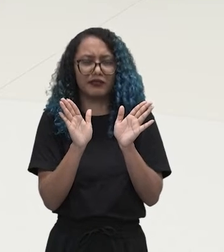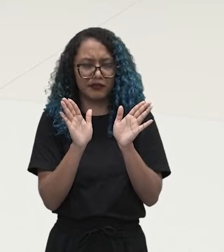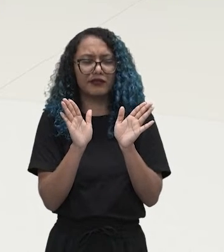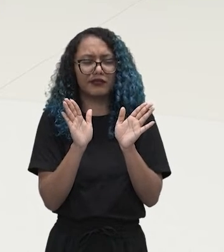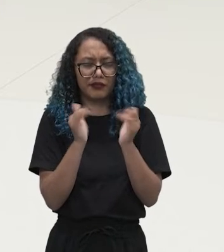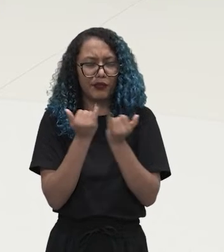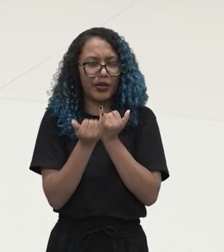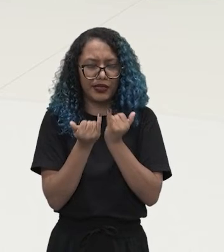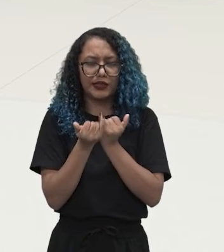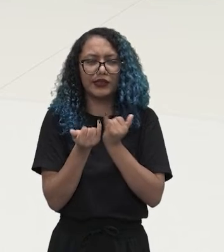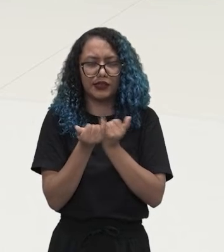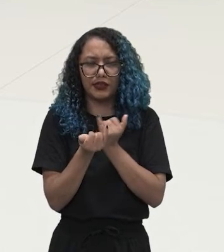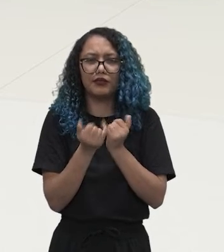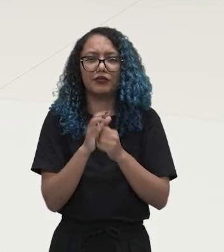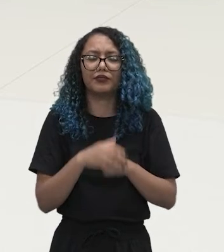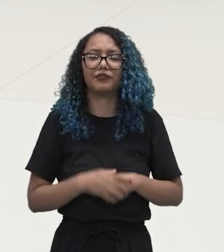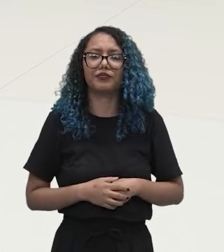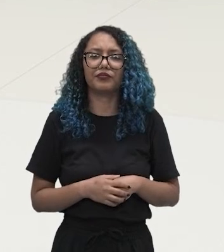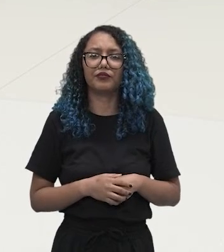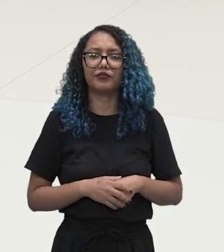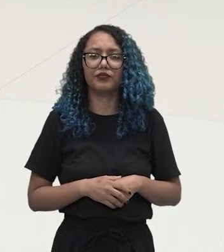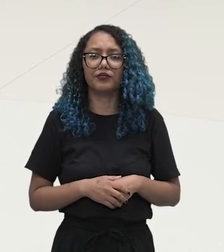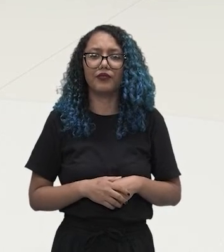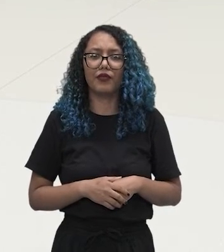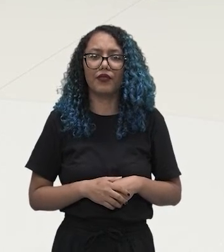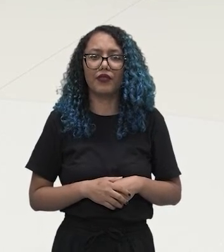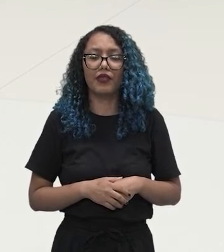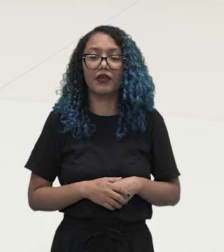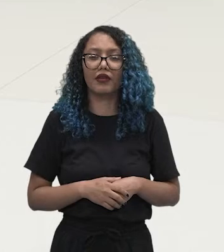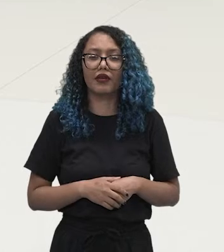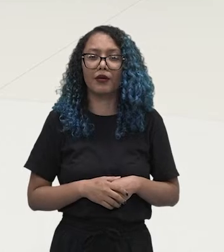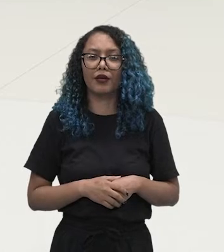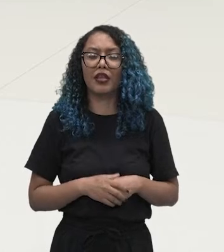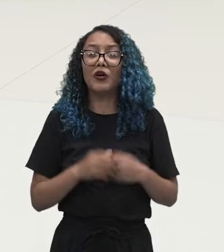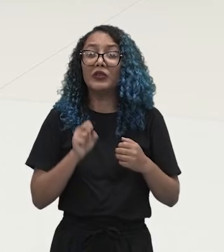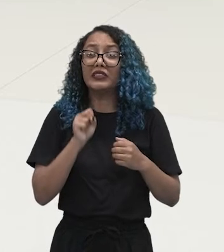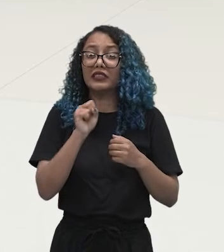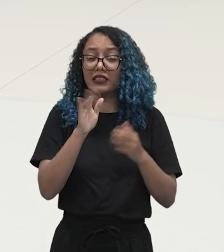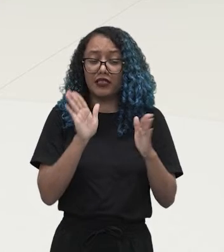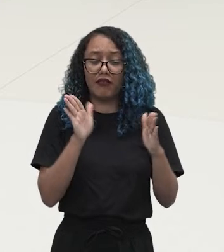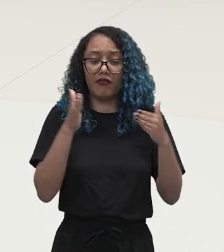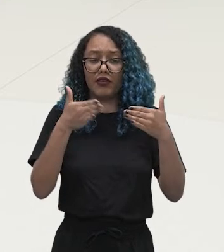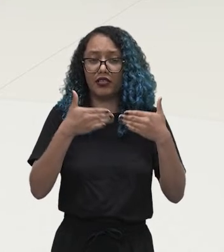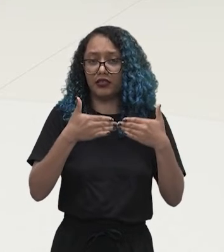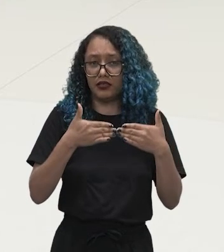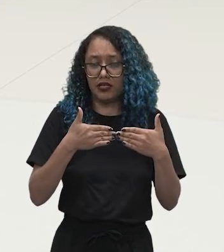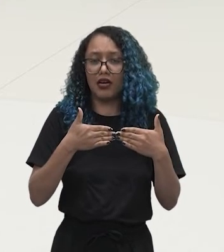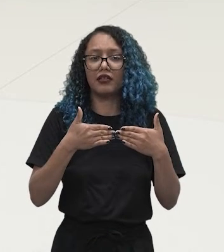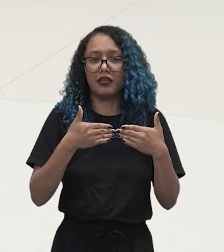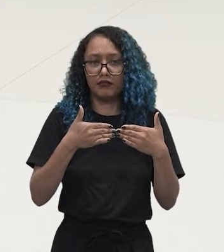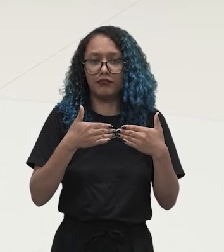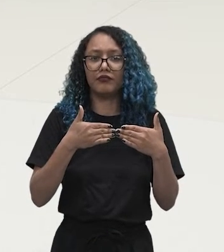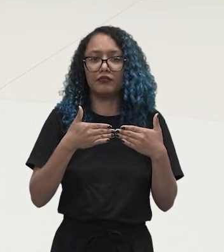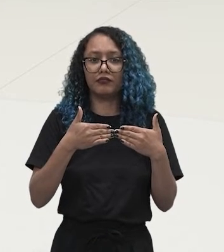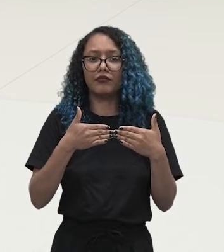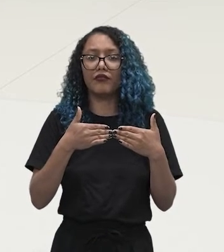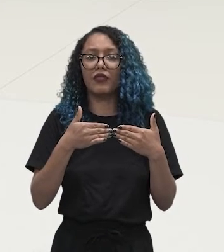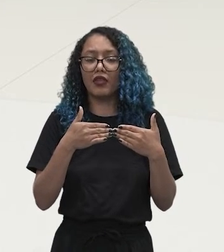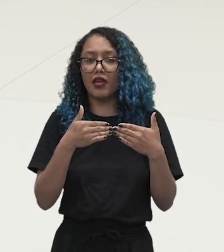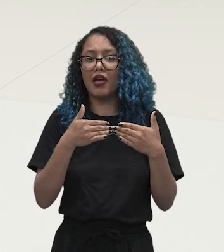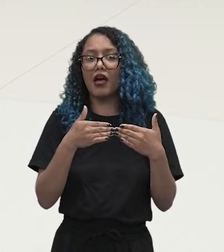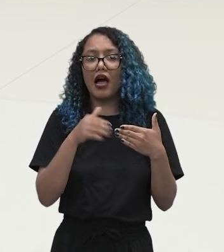cadeias abertas que a gente acabou de ver. Então, quando a cadeia fechada alicíclica, ela é